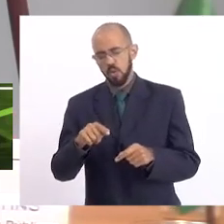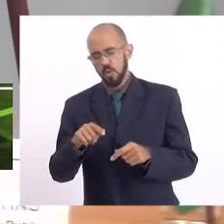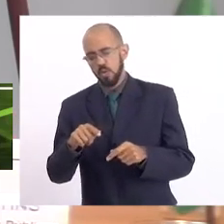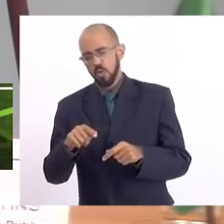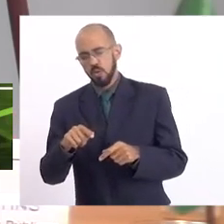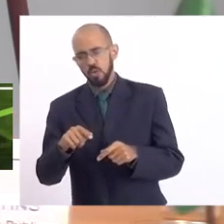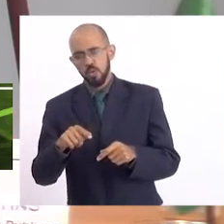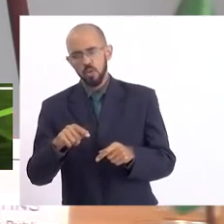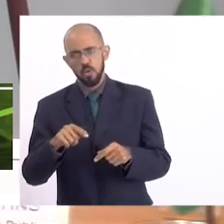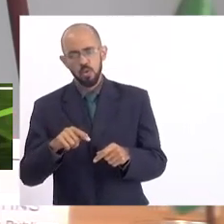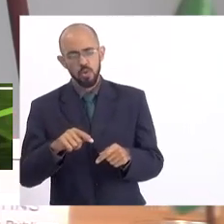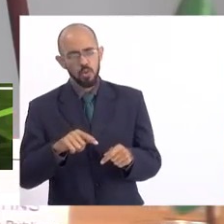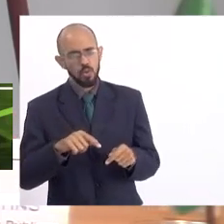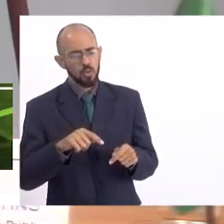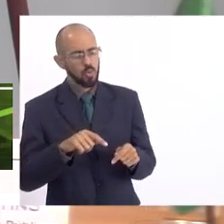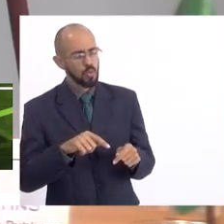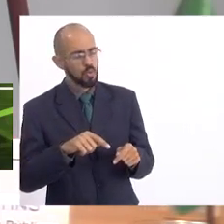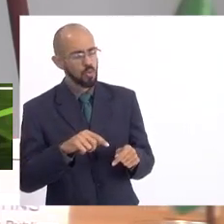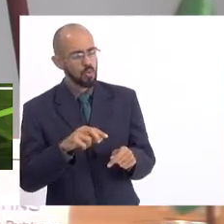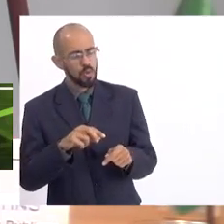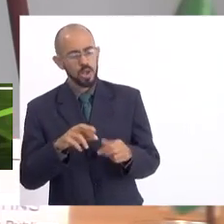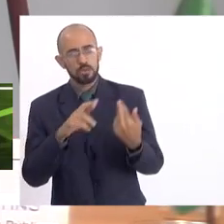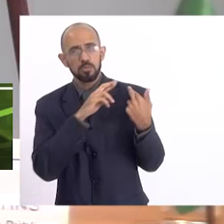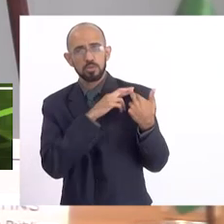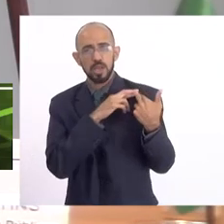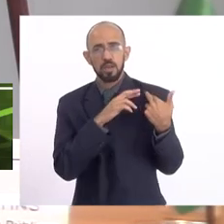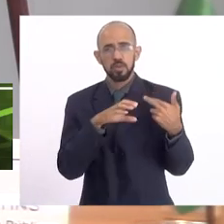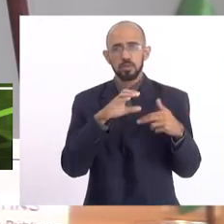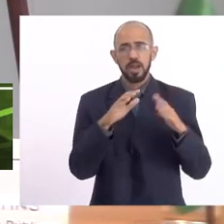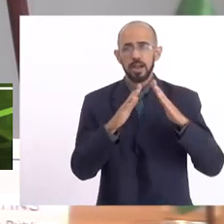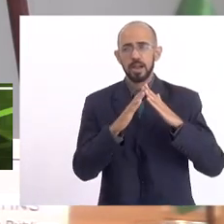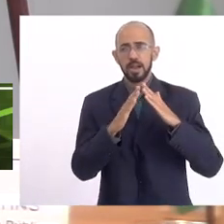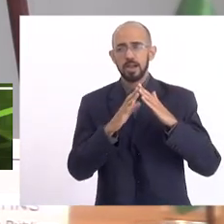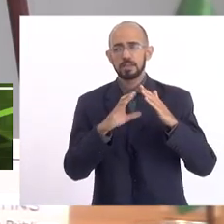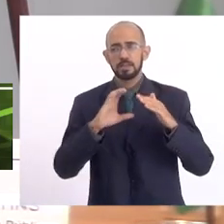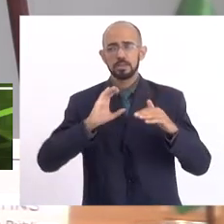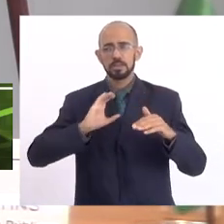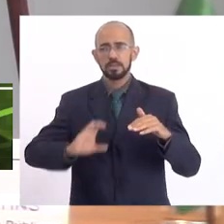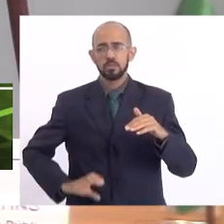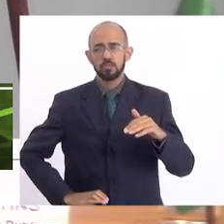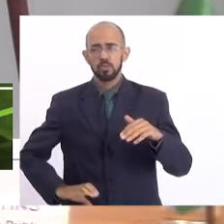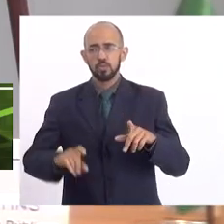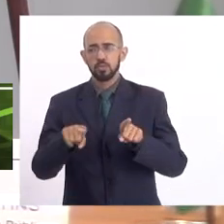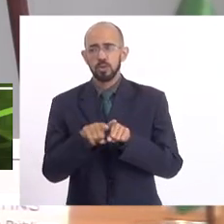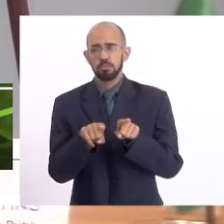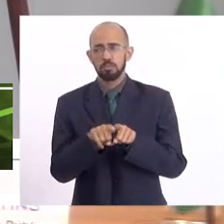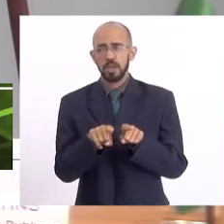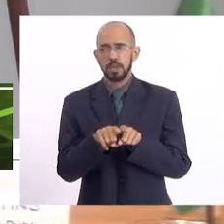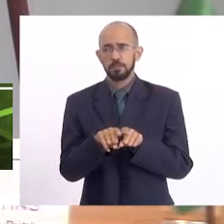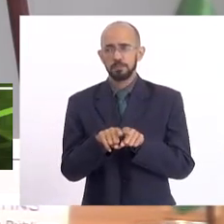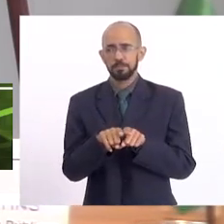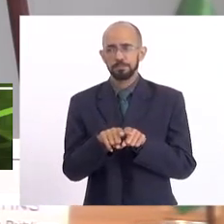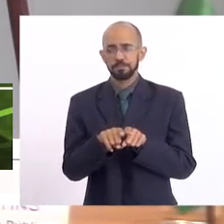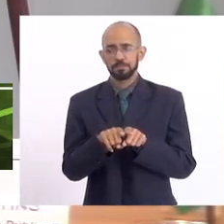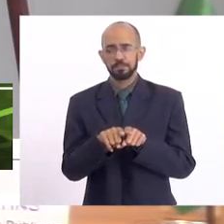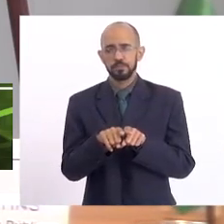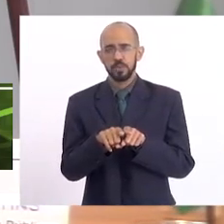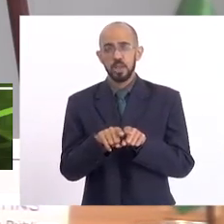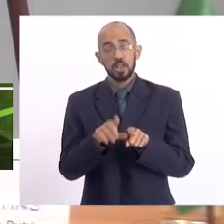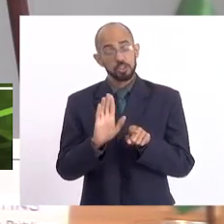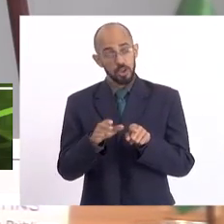o menino lá da Casa Civil e ficava cobrando isso. Já foi assinado, o Alexandre já falou que já mandou. Sim. Mas é só